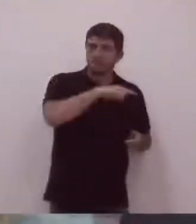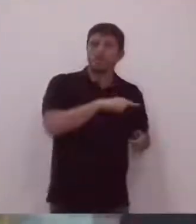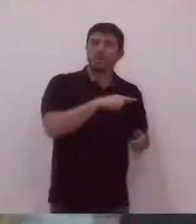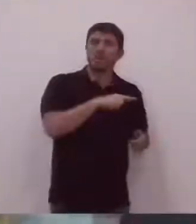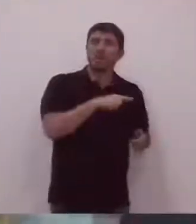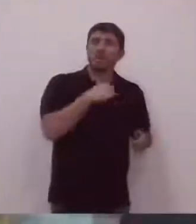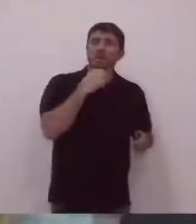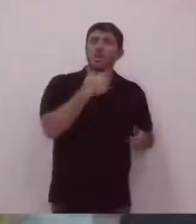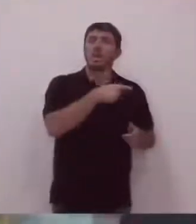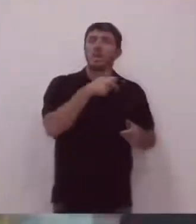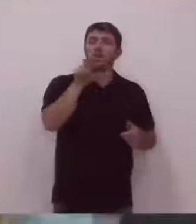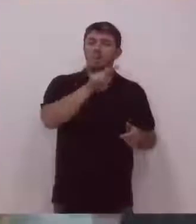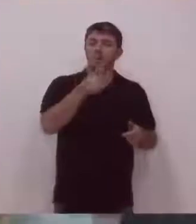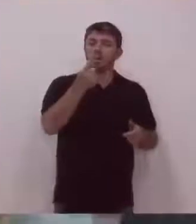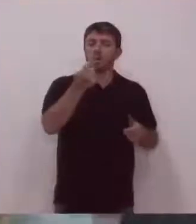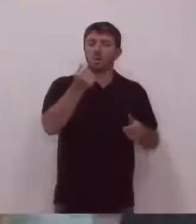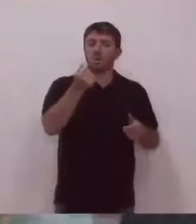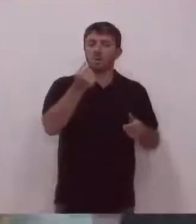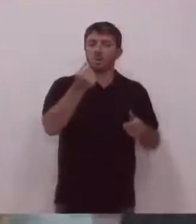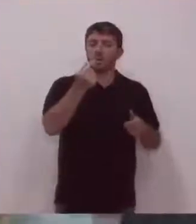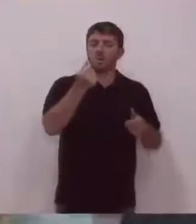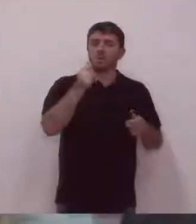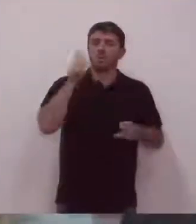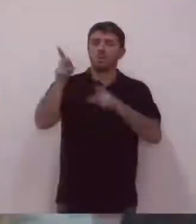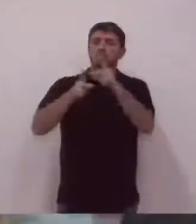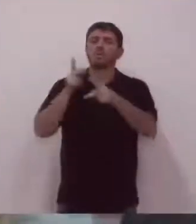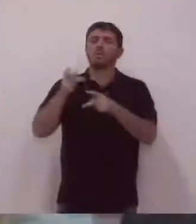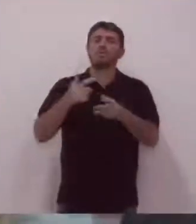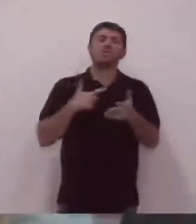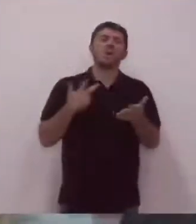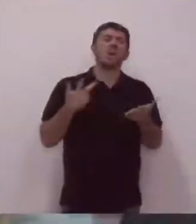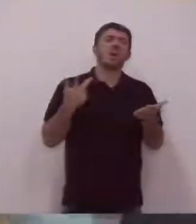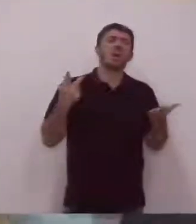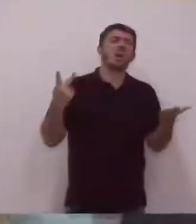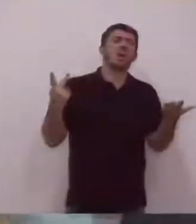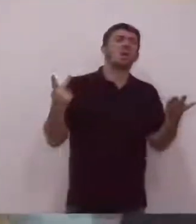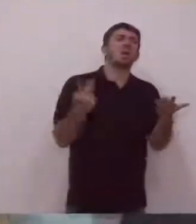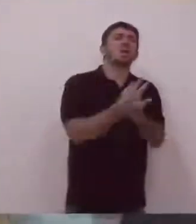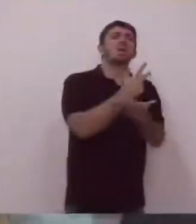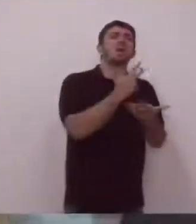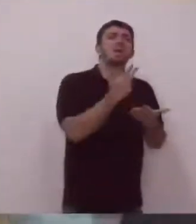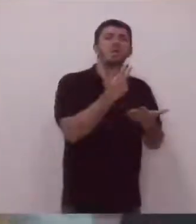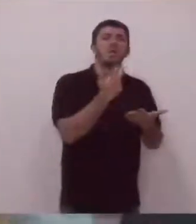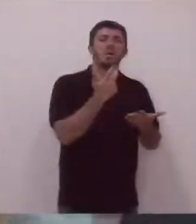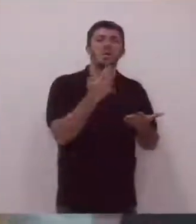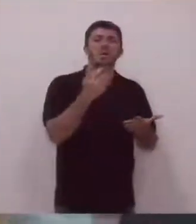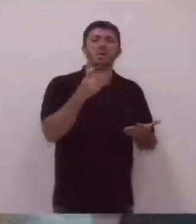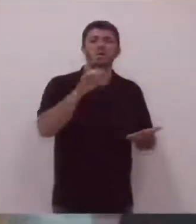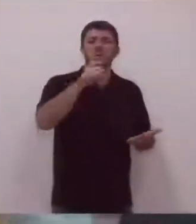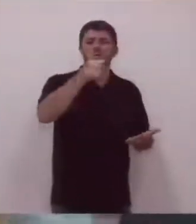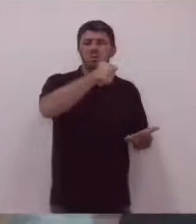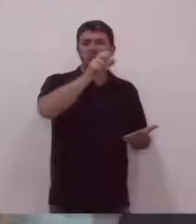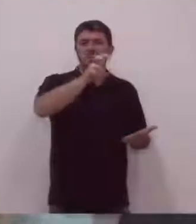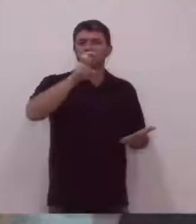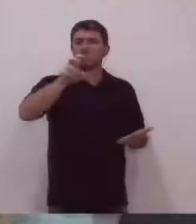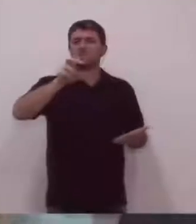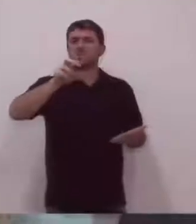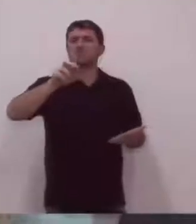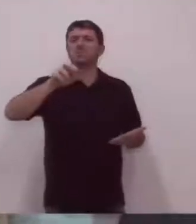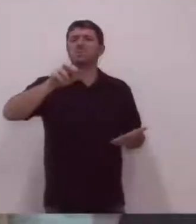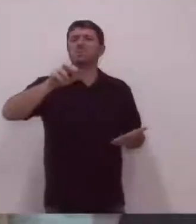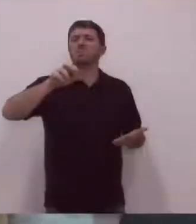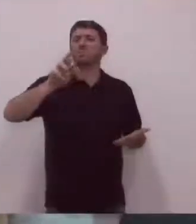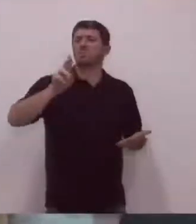dinheiro público da maneira que acha melhor. Ah, errou, coitadinho. Ah, só 150 mil. Ah, não teve dolo. Ah, enfim, respeitando, óbvio.